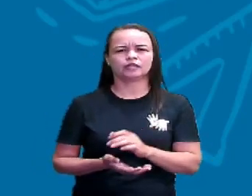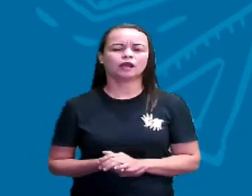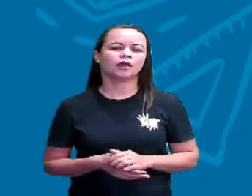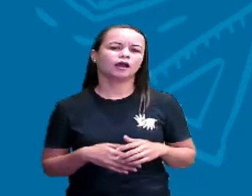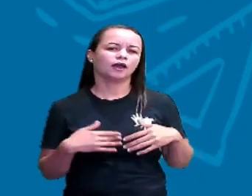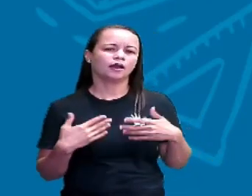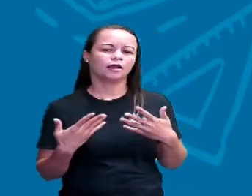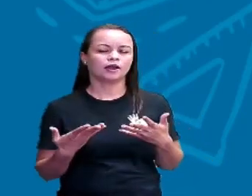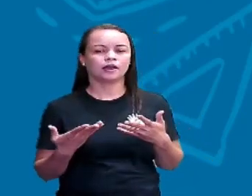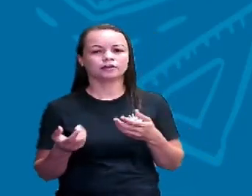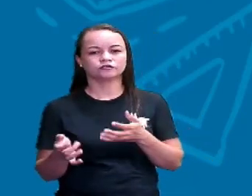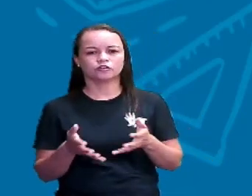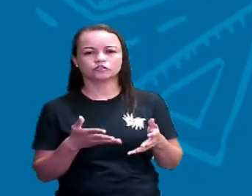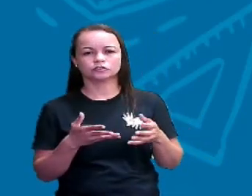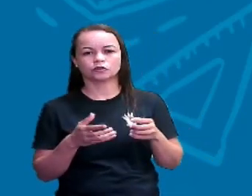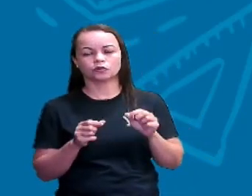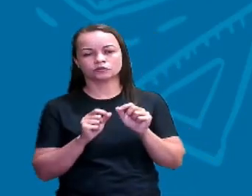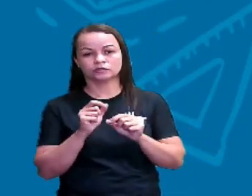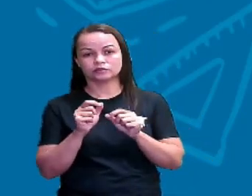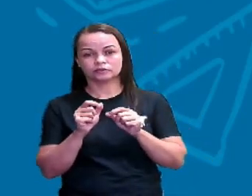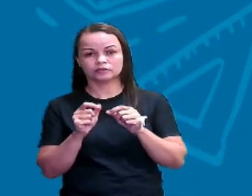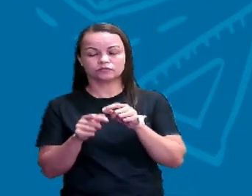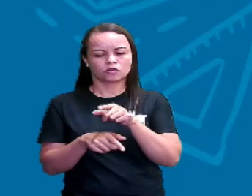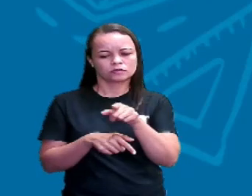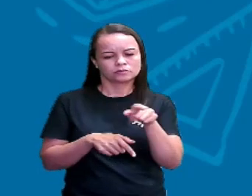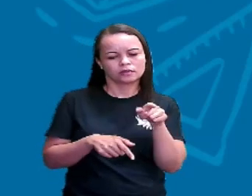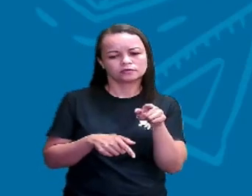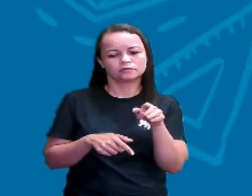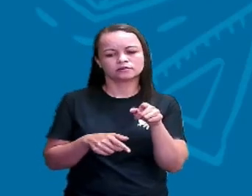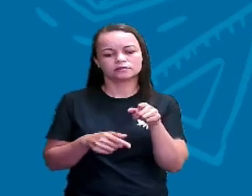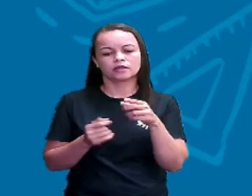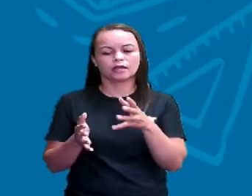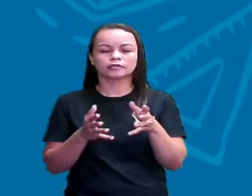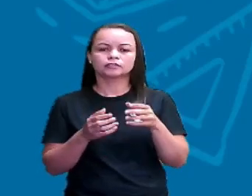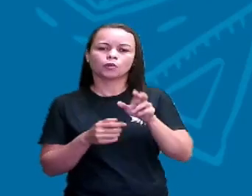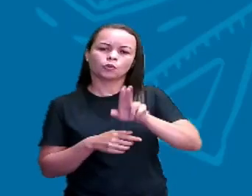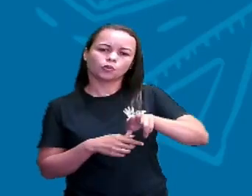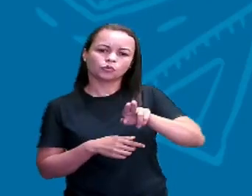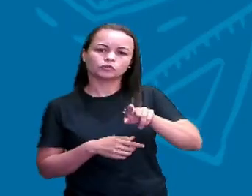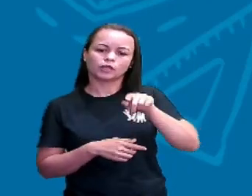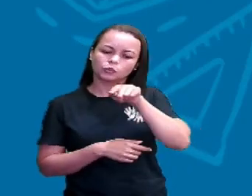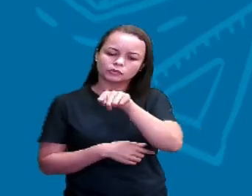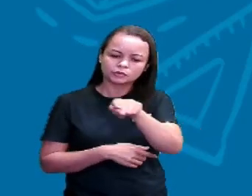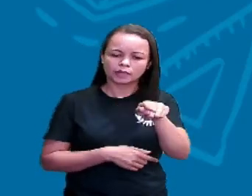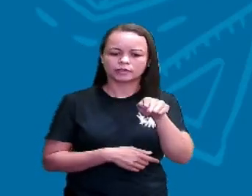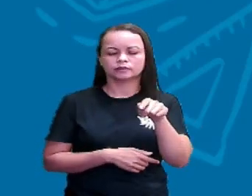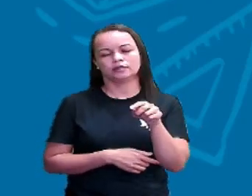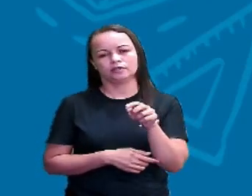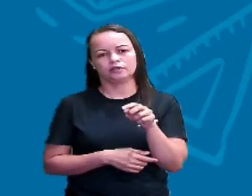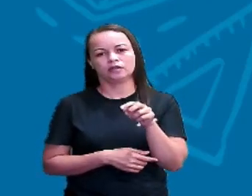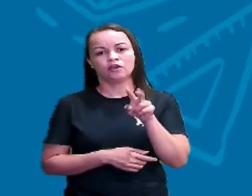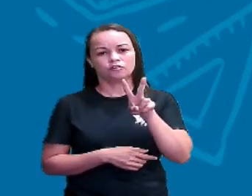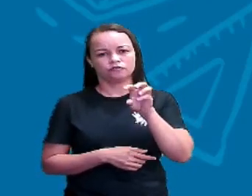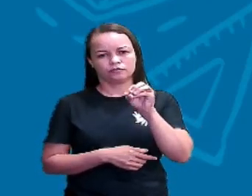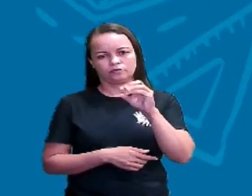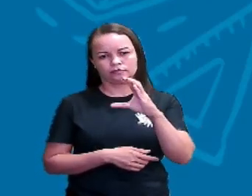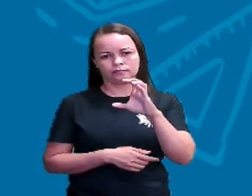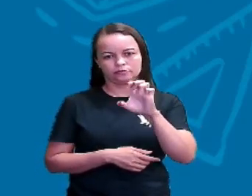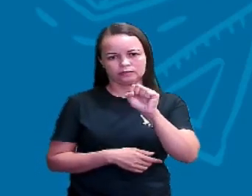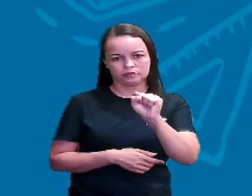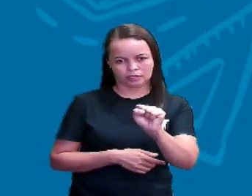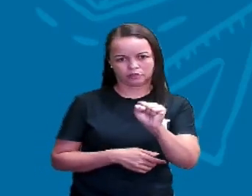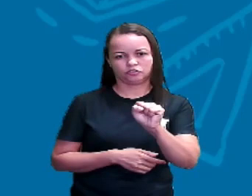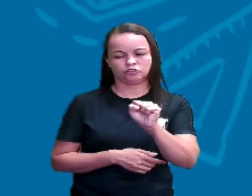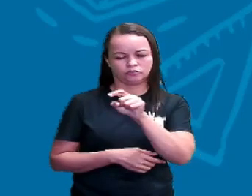vosotros tenéis, vosotros hacéis, se usa o usted, que seria também o nosso vocês. Lembra que eu